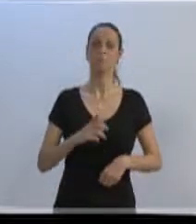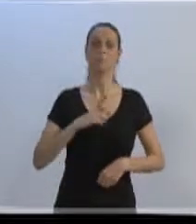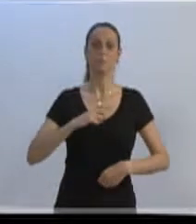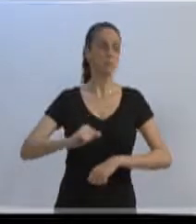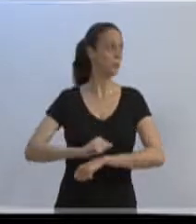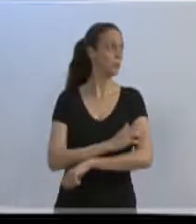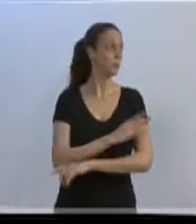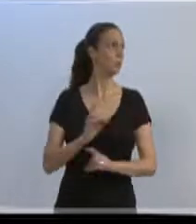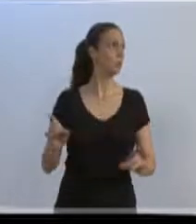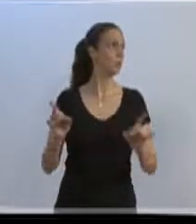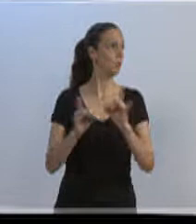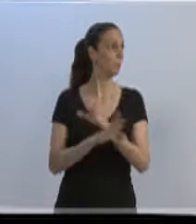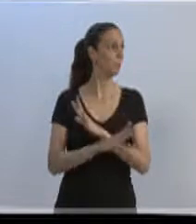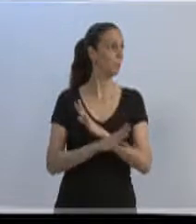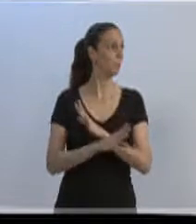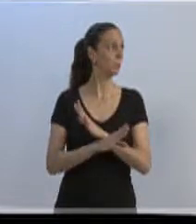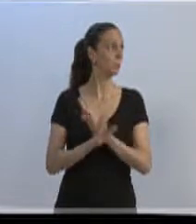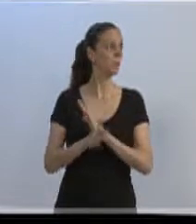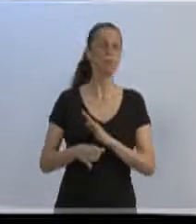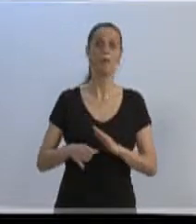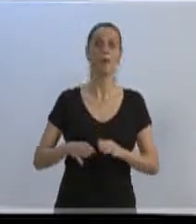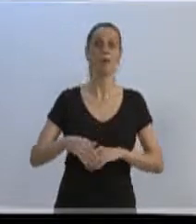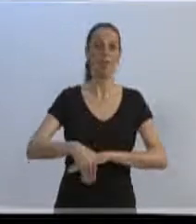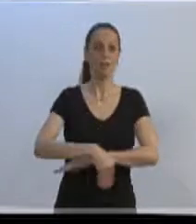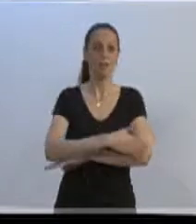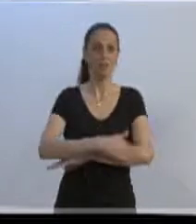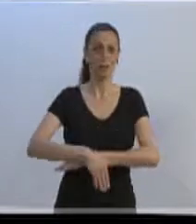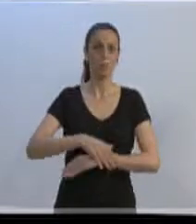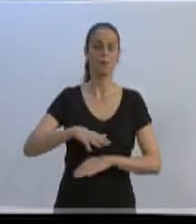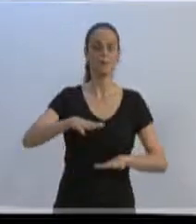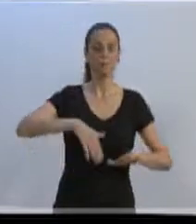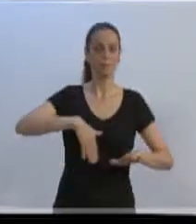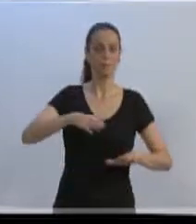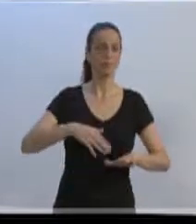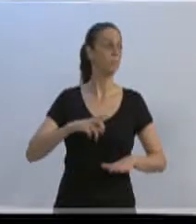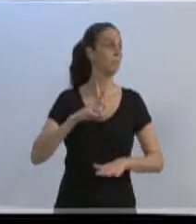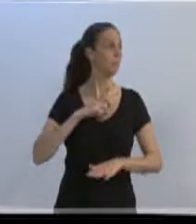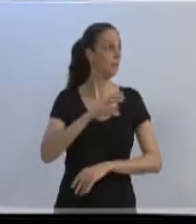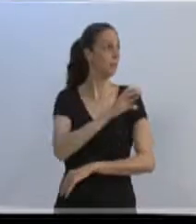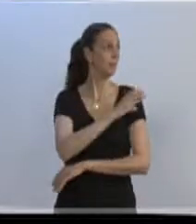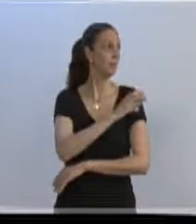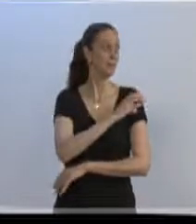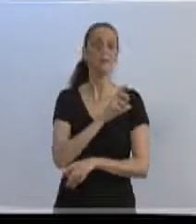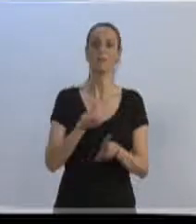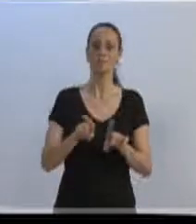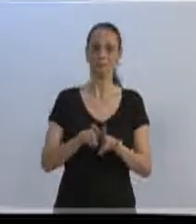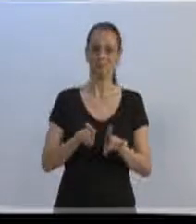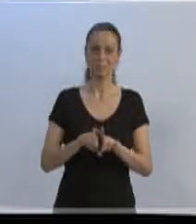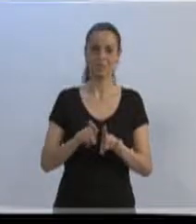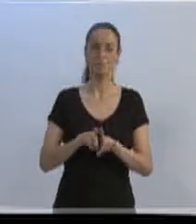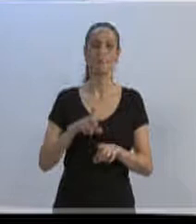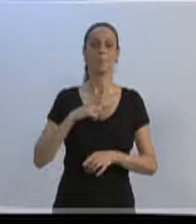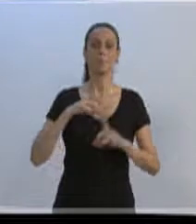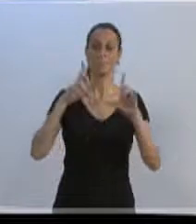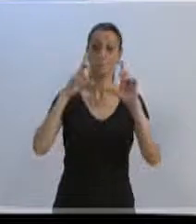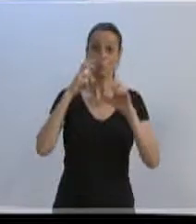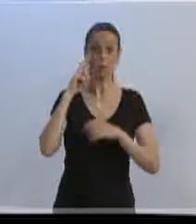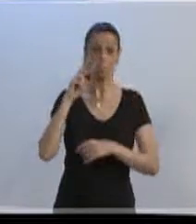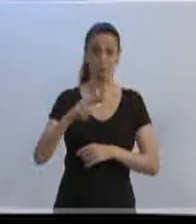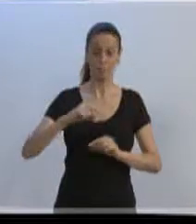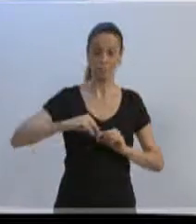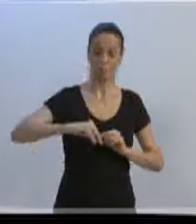pronto a pintura das faixas no início ruim e tem aquela creches ou evaldo agência temos asfalto tem umas pinturas